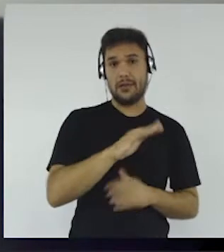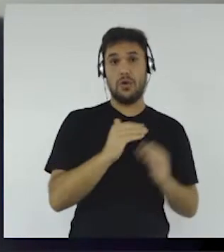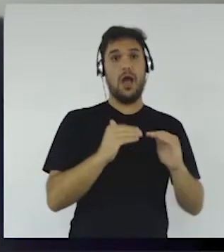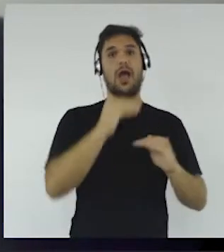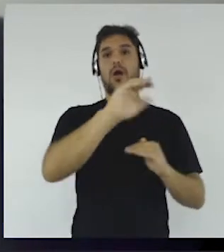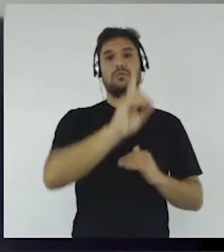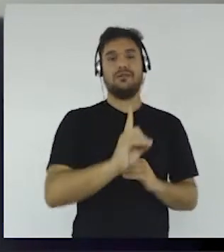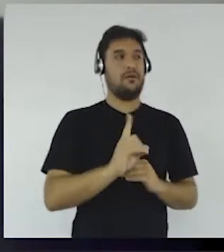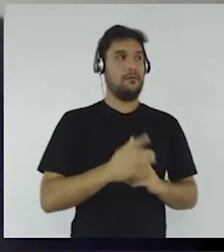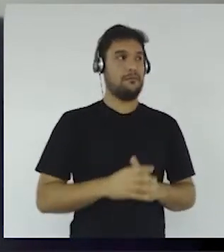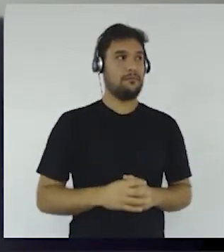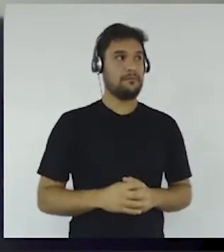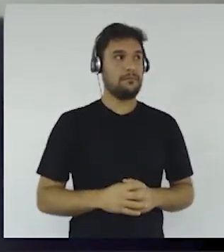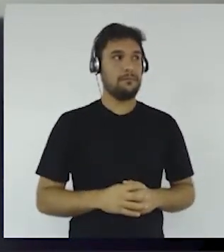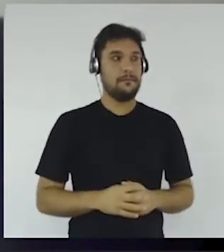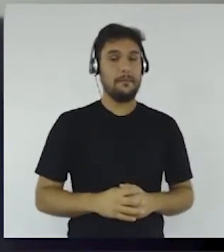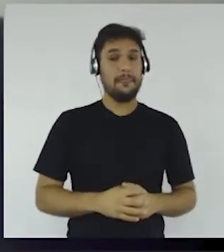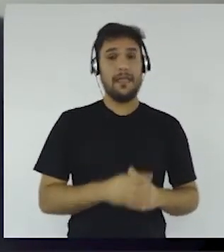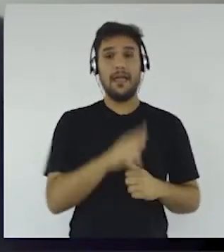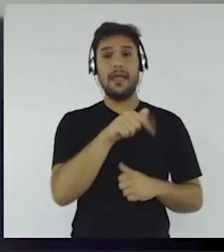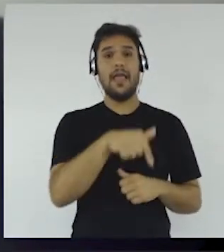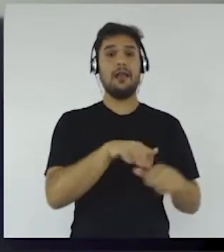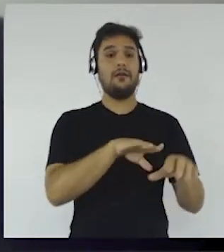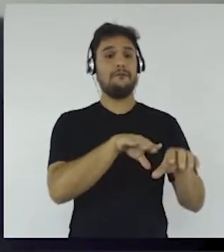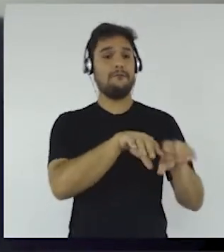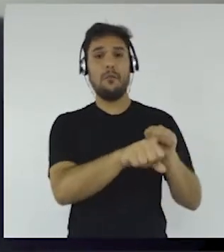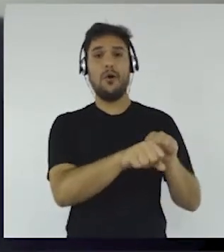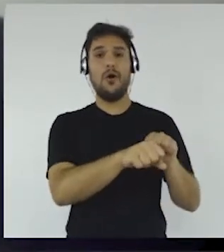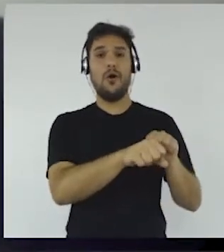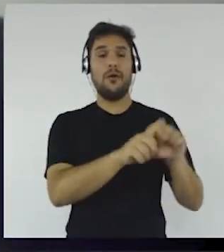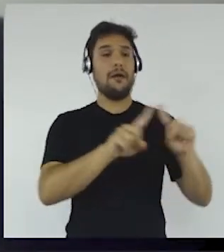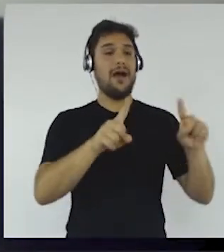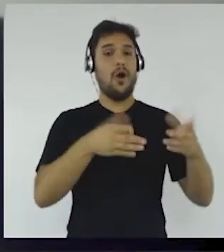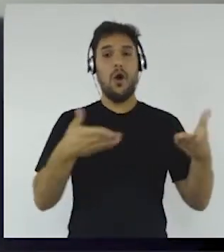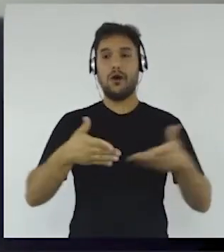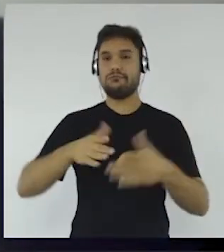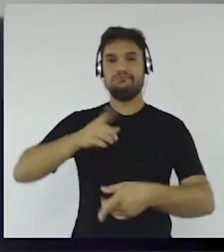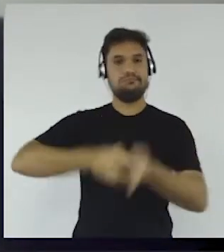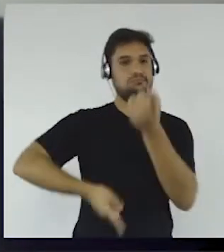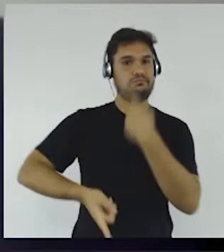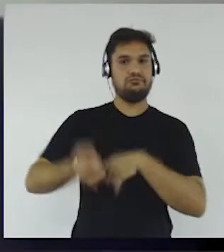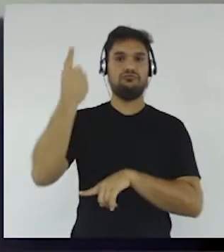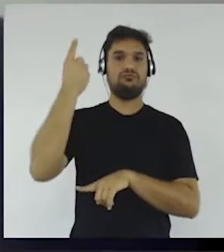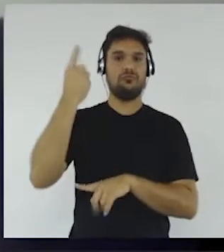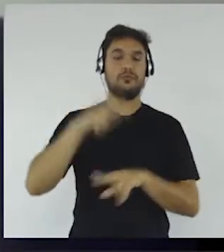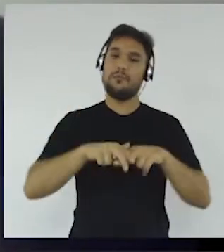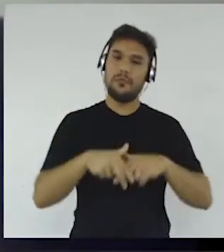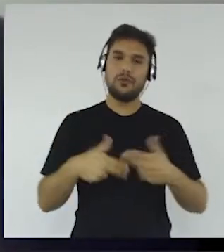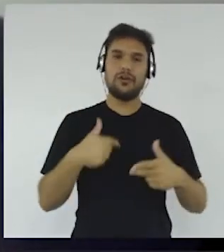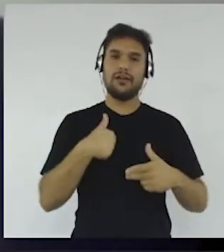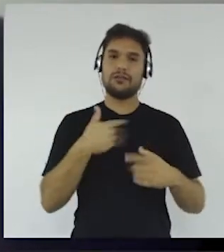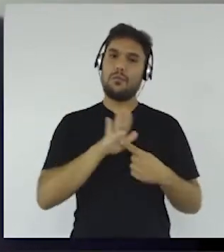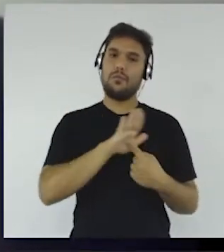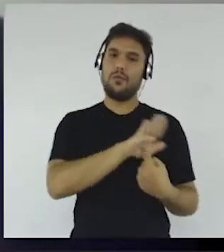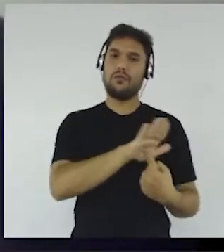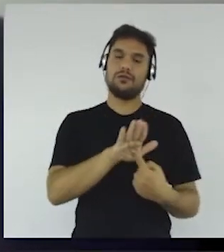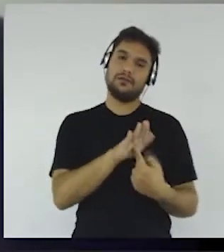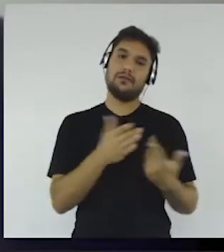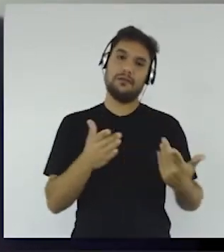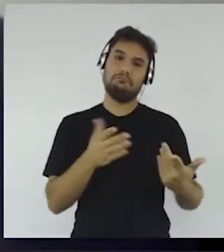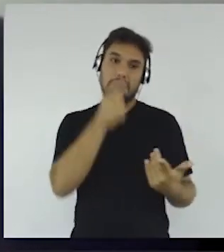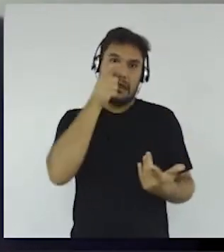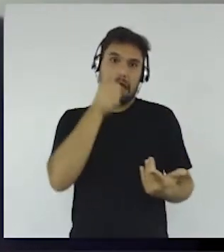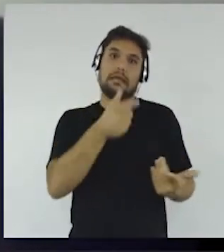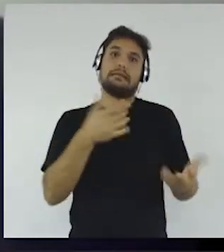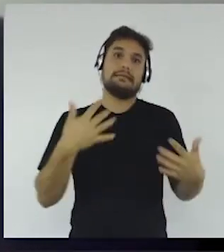alta. E saiu de lá aquele fenômeno. Foi por isso que eu falei que me chamou a atenção.